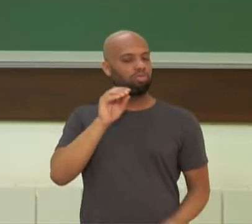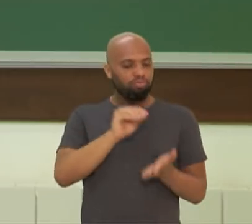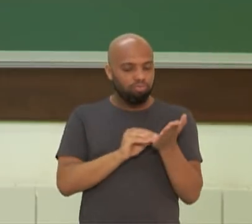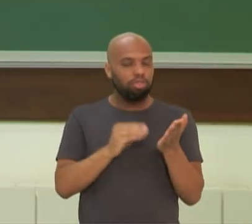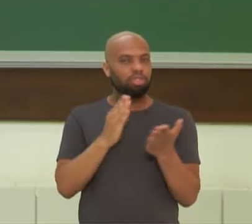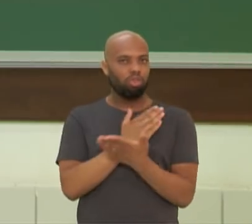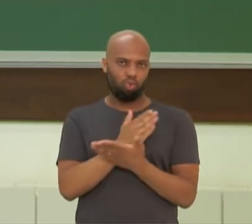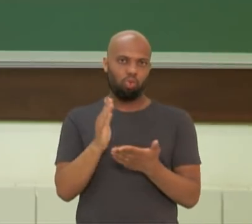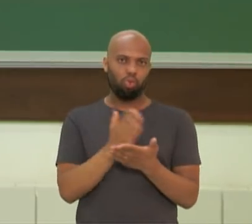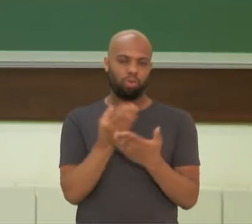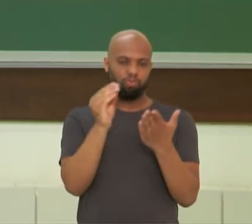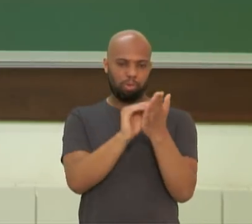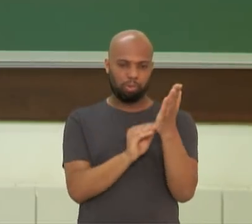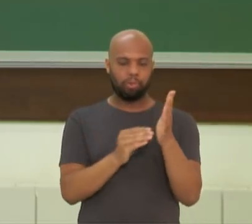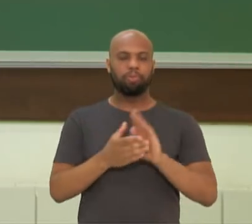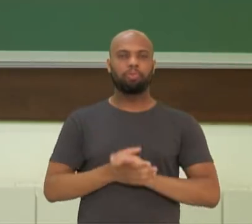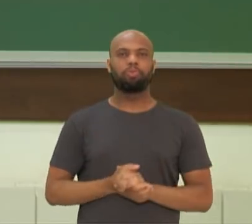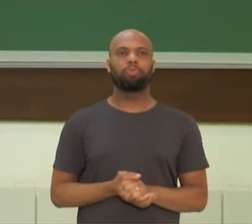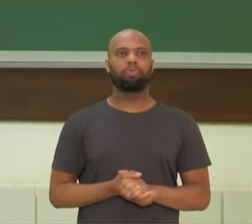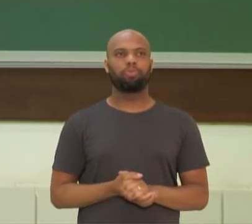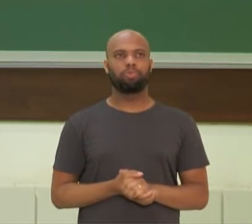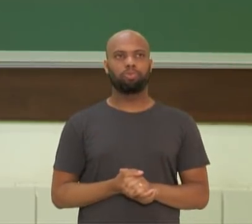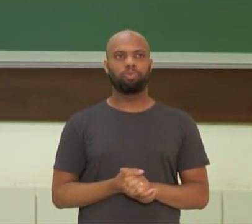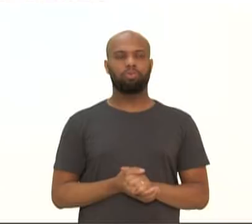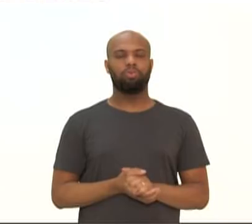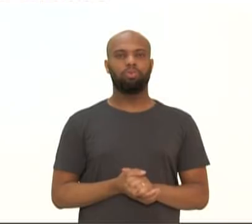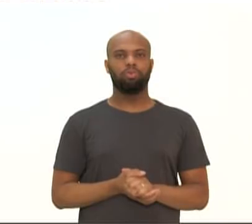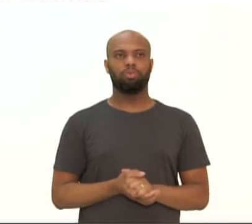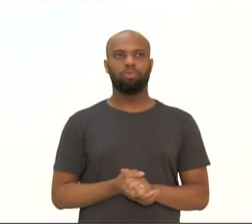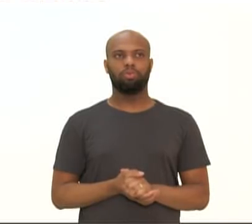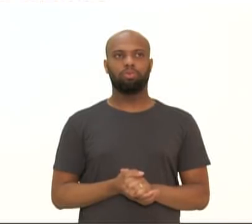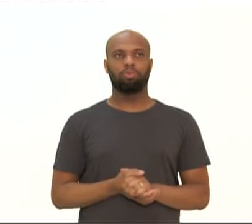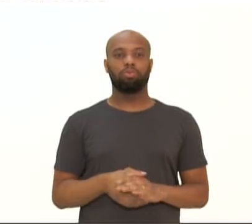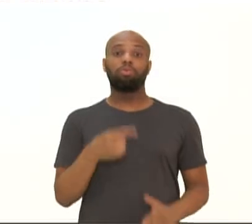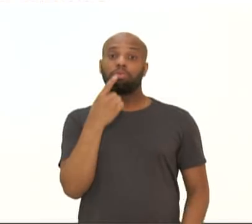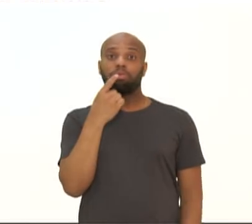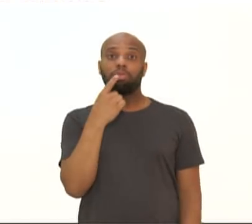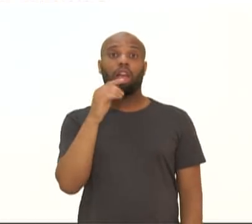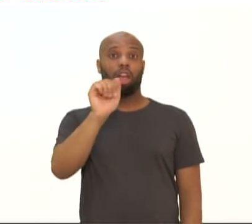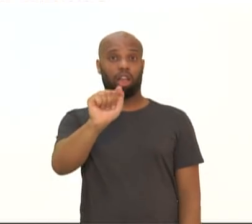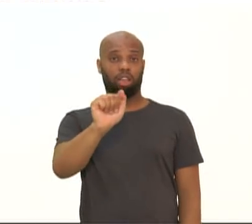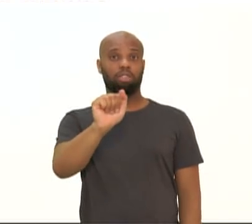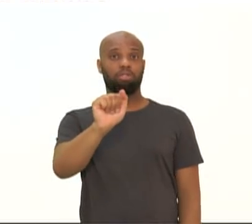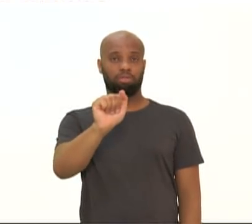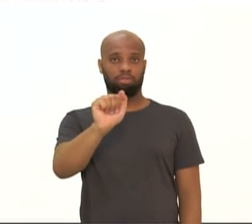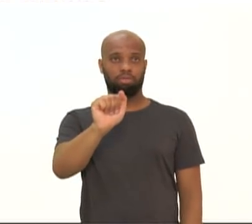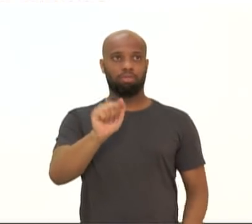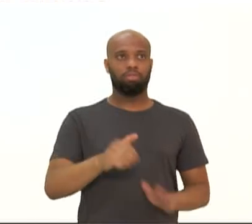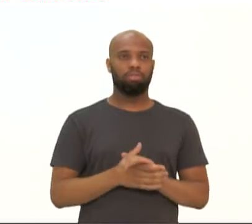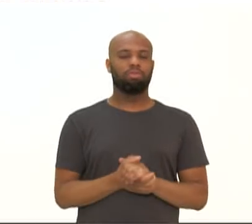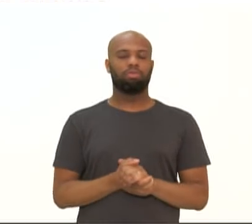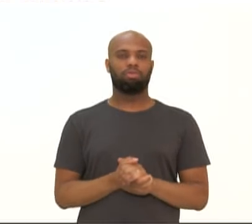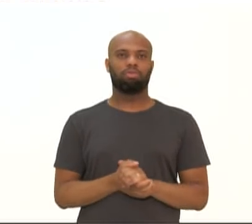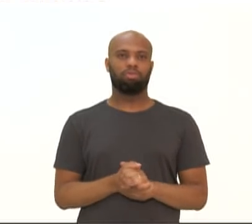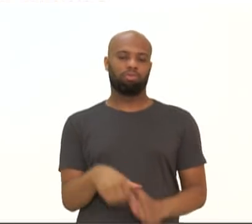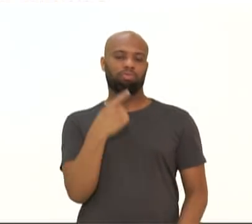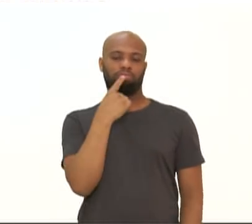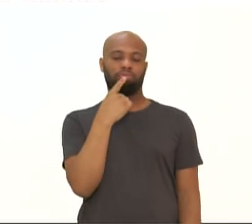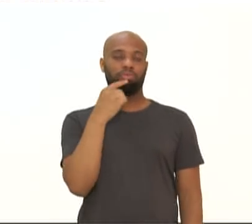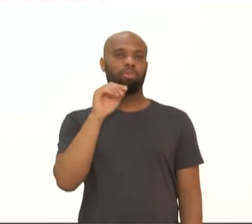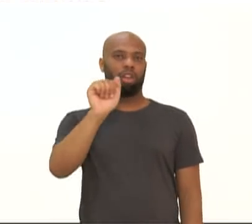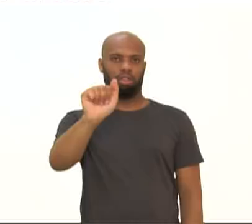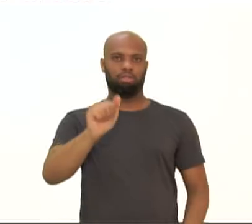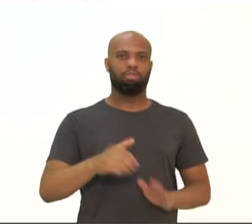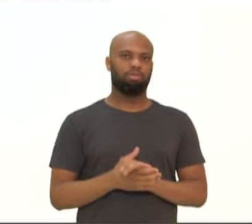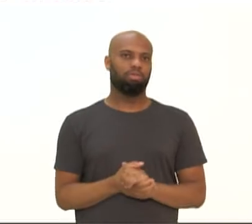e acertou os que você conseguiu se lembrar. Olha só, a estrutura A aqui está mostrando simplesmente a boca,